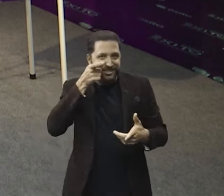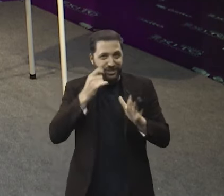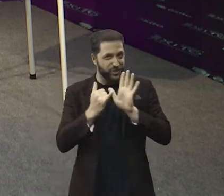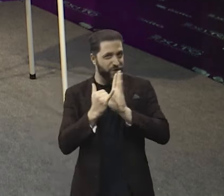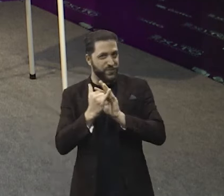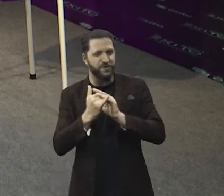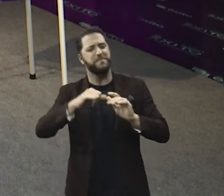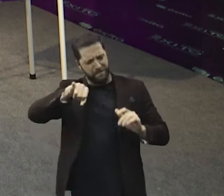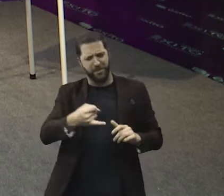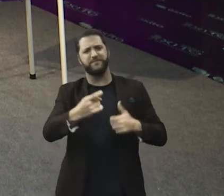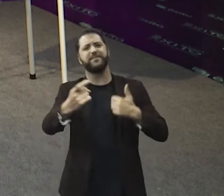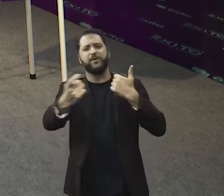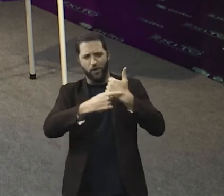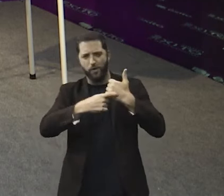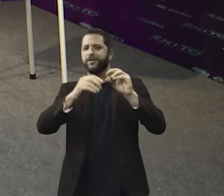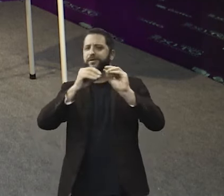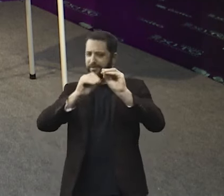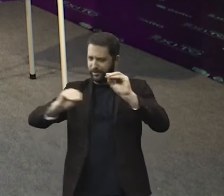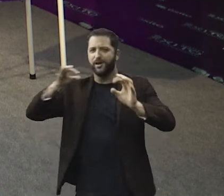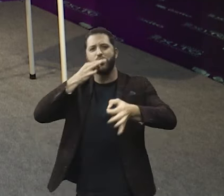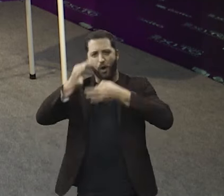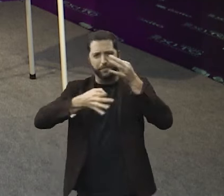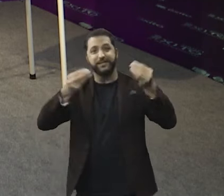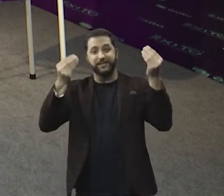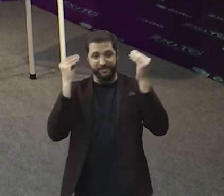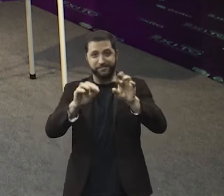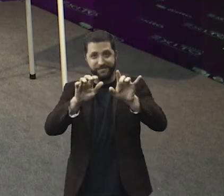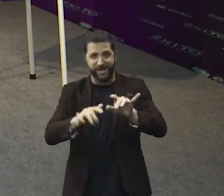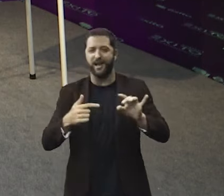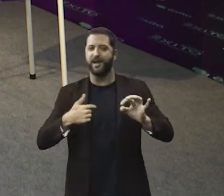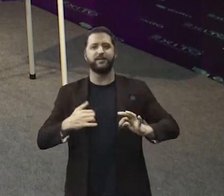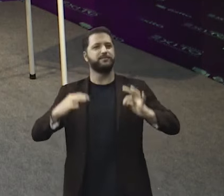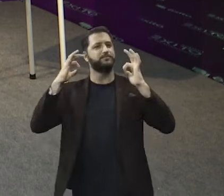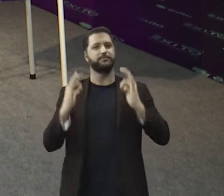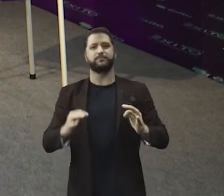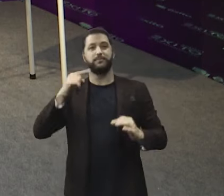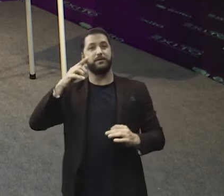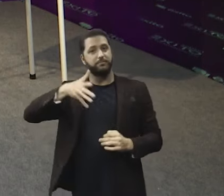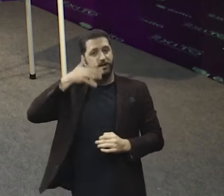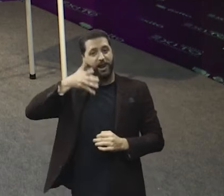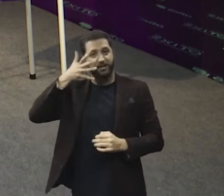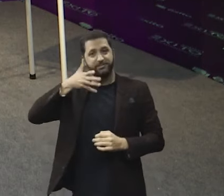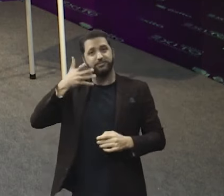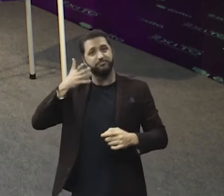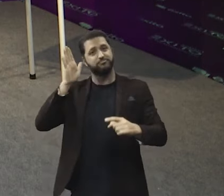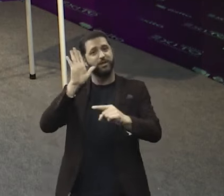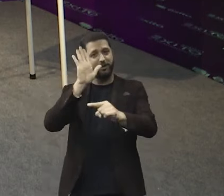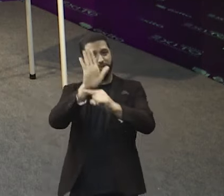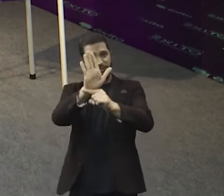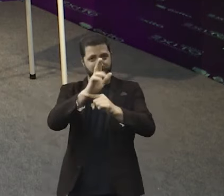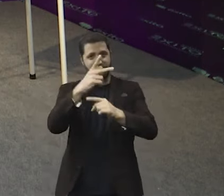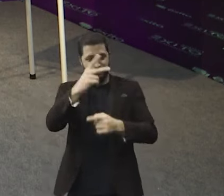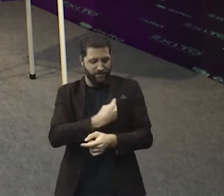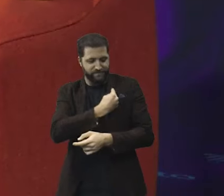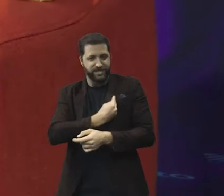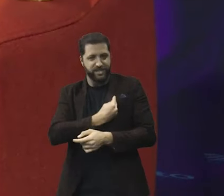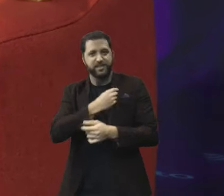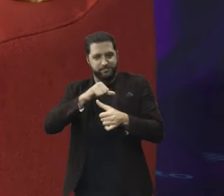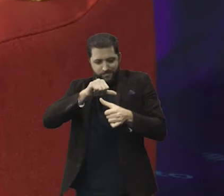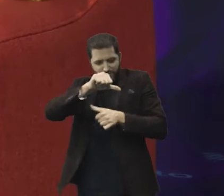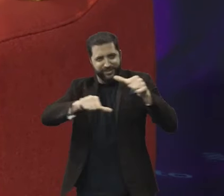comenta compartilha que eu tenho certeza que essa palestra vai vai transformar ou trazer um início de transformação pra sua vida